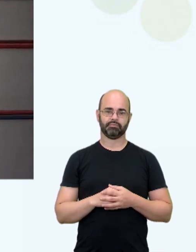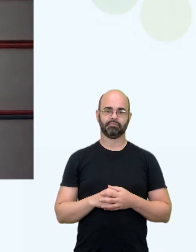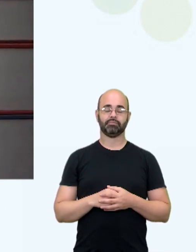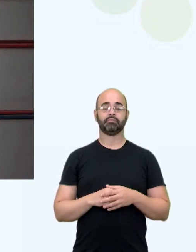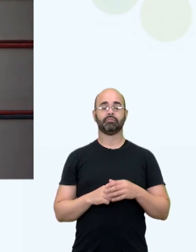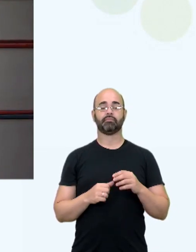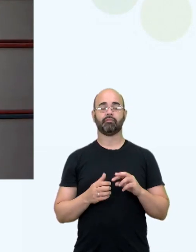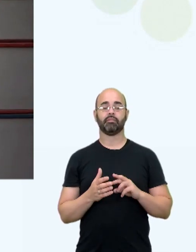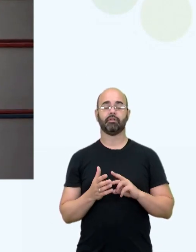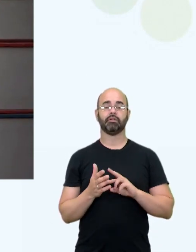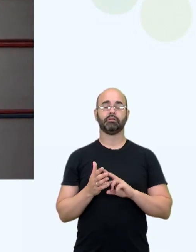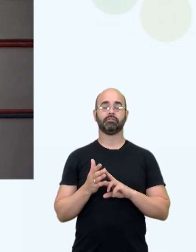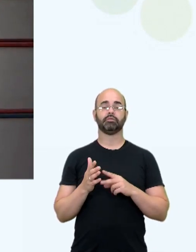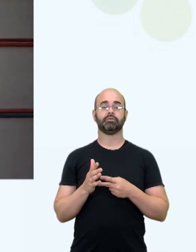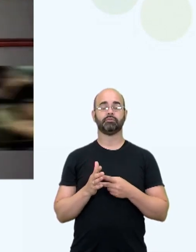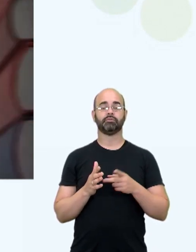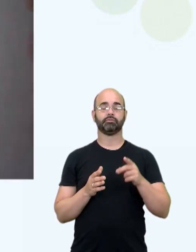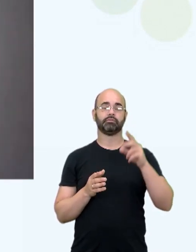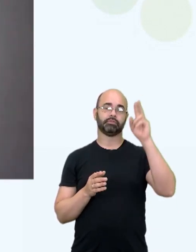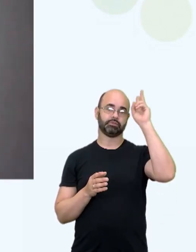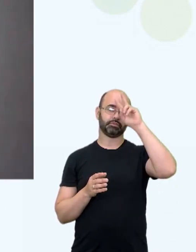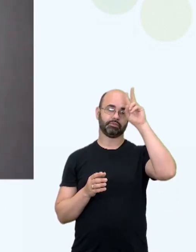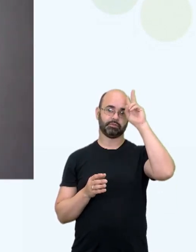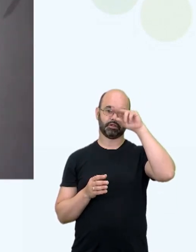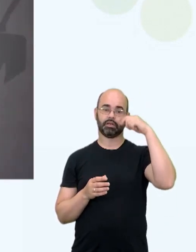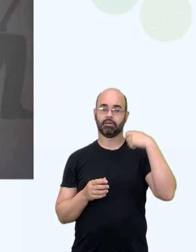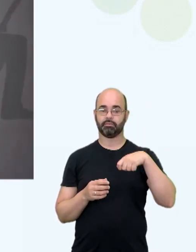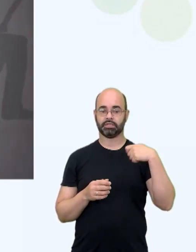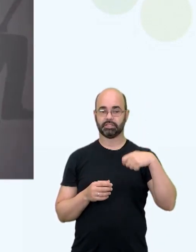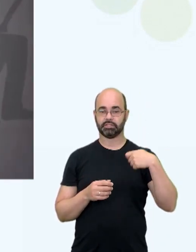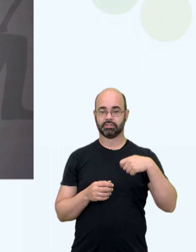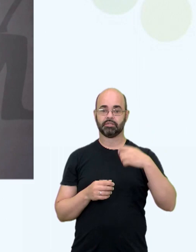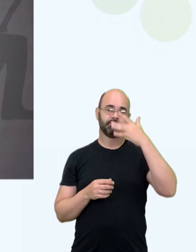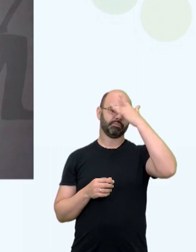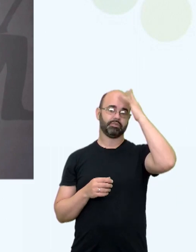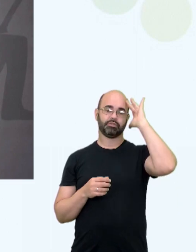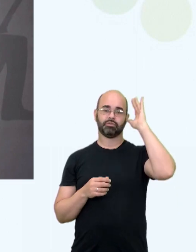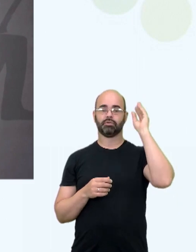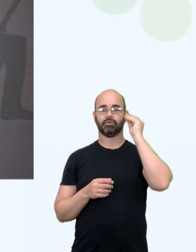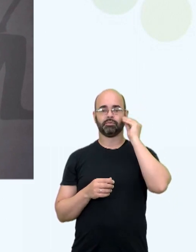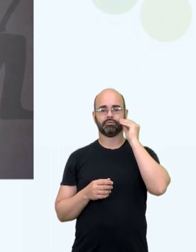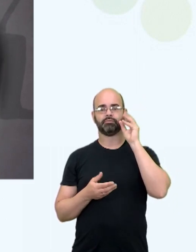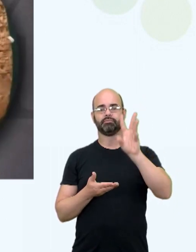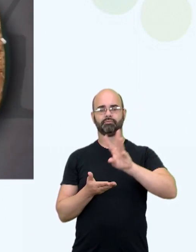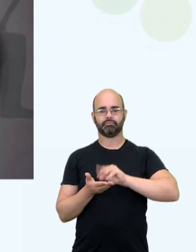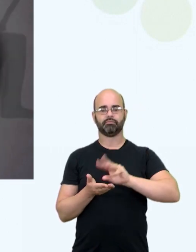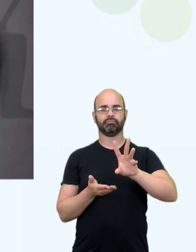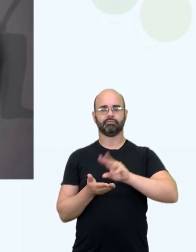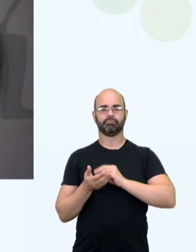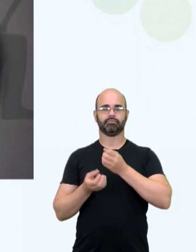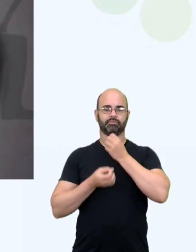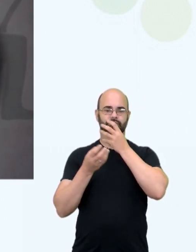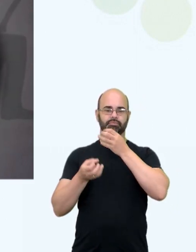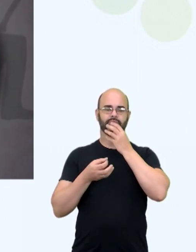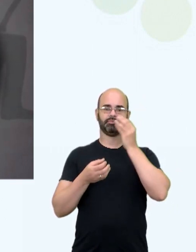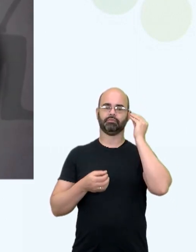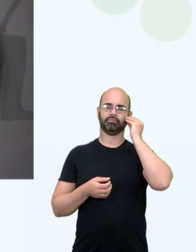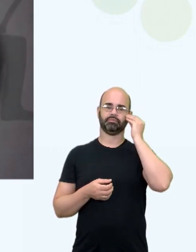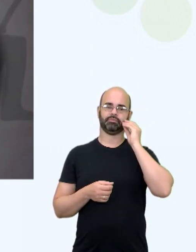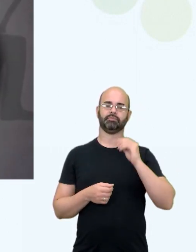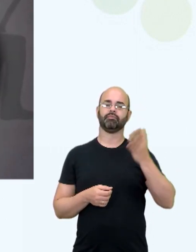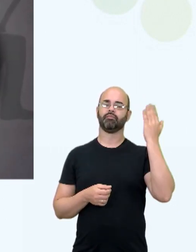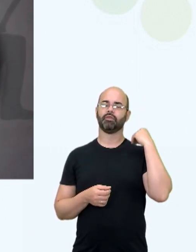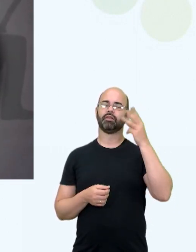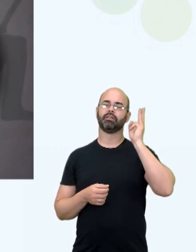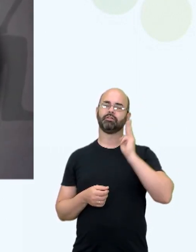informação ao seu alcance. Então, para recordar, desde os primórdios, os homens buscavam meios de documentar seus achados. Por volta de